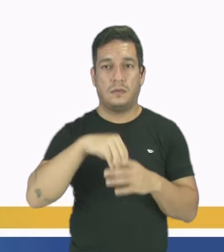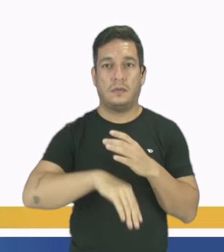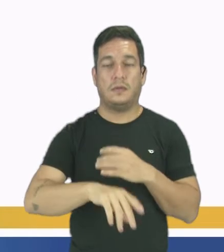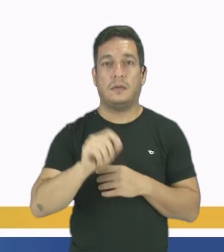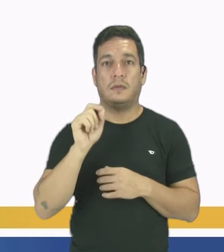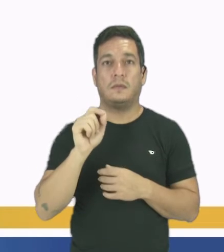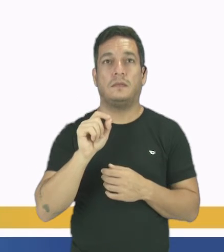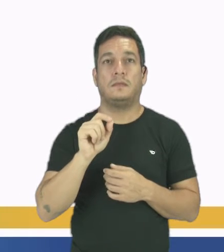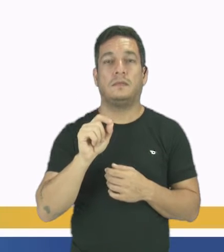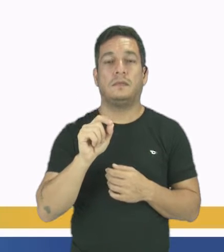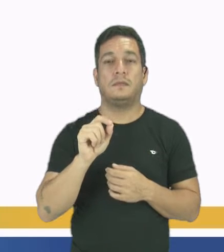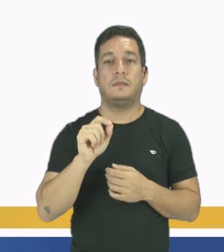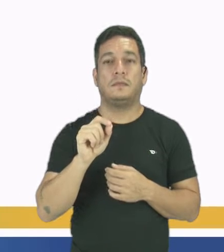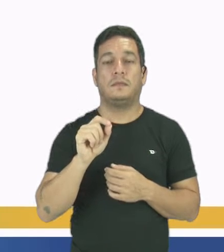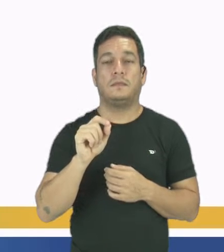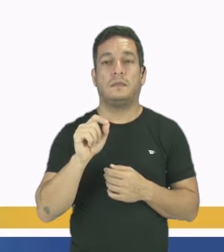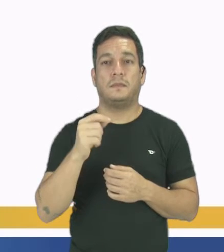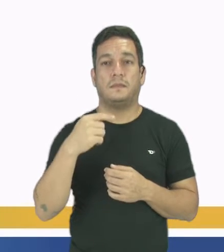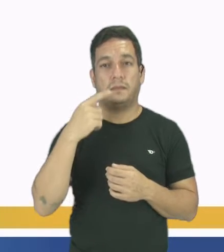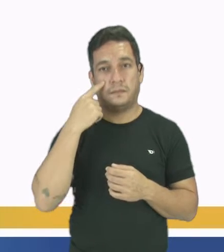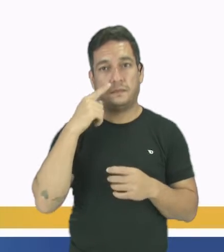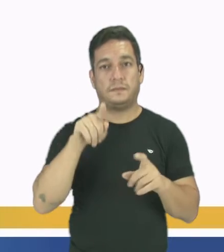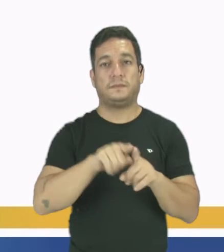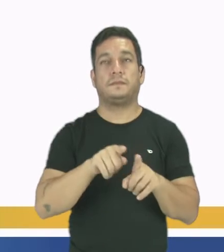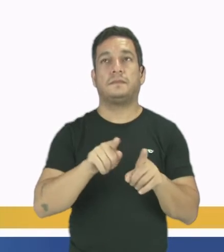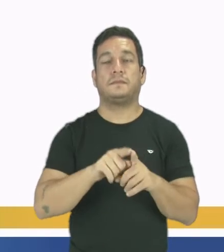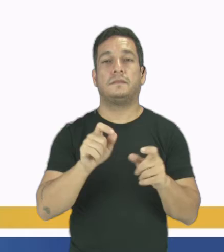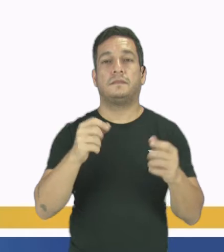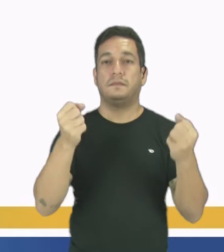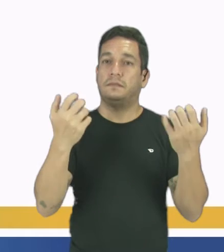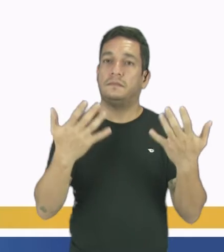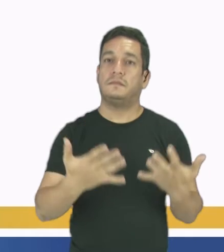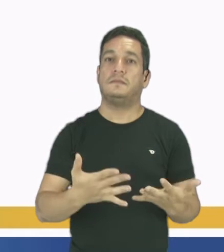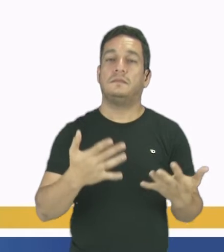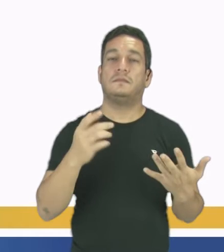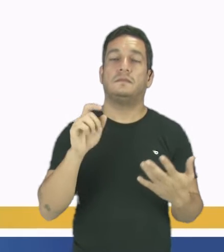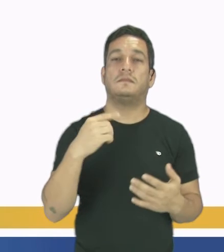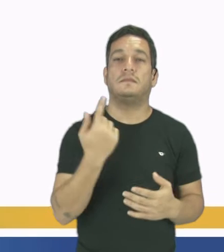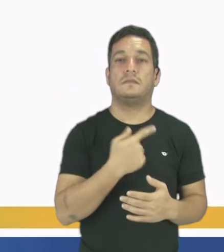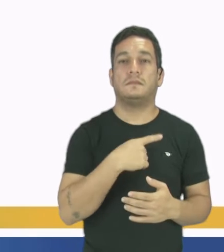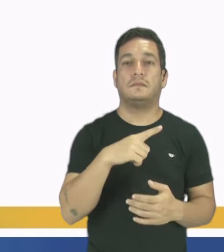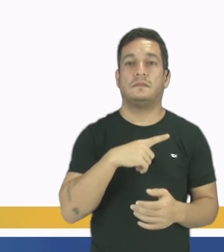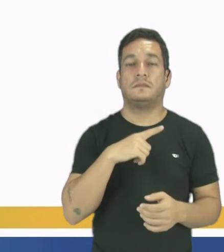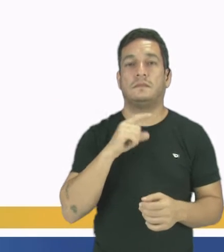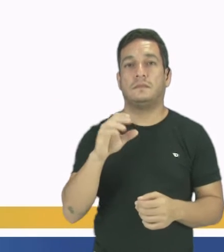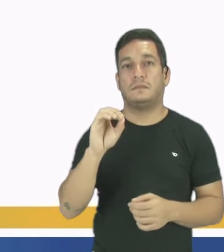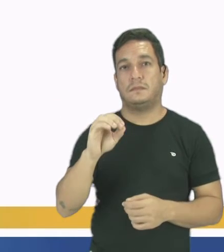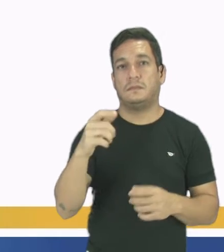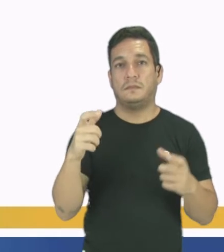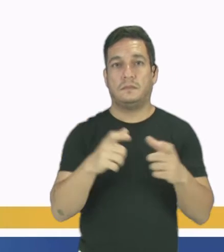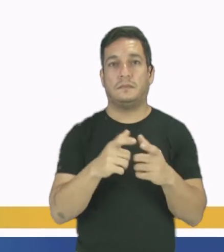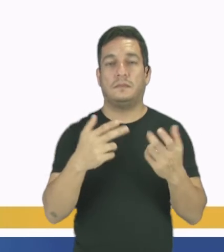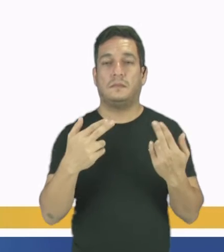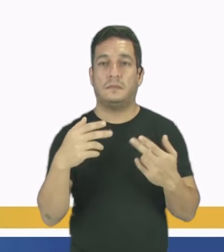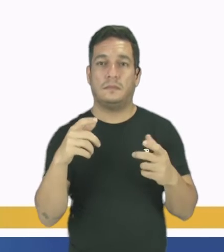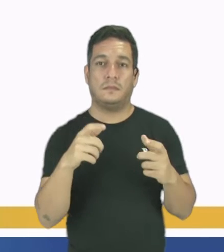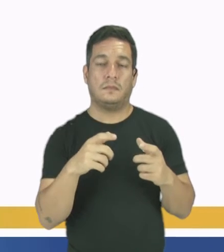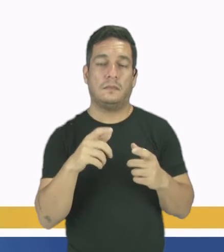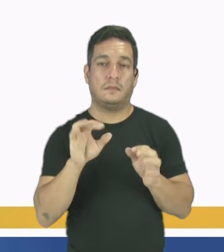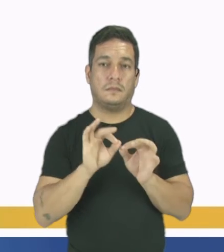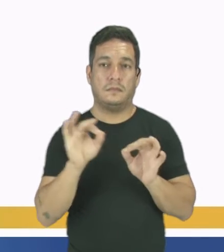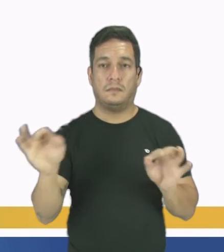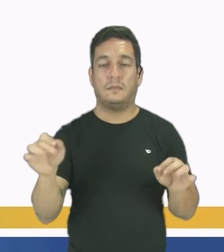né? E observe que, pela definição, nós teremos o zero menor ou igual à